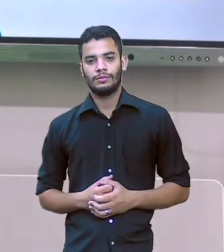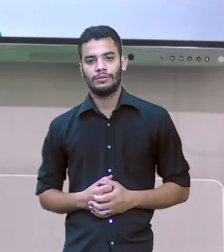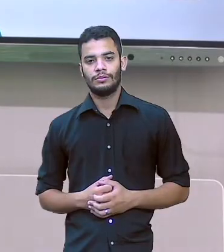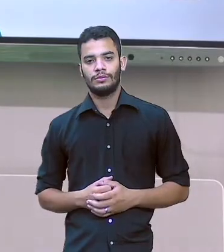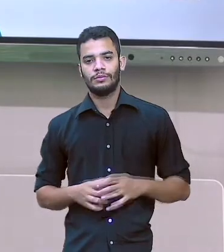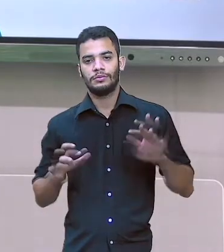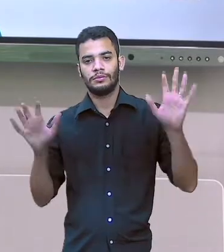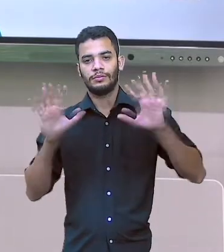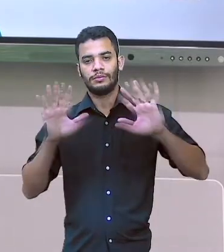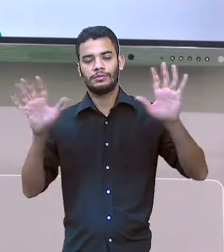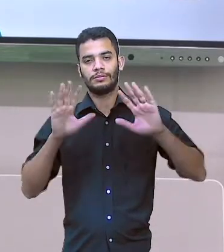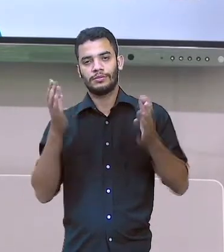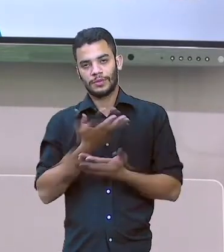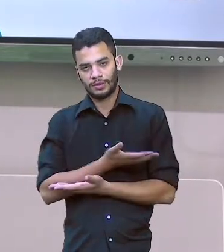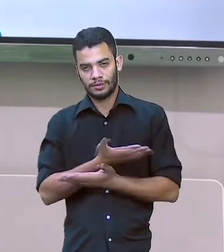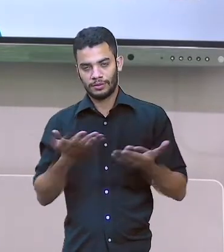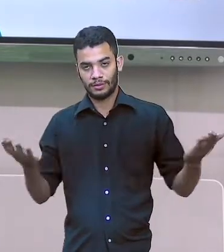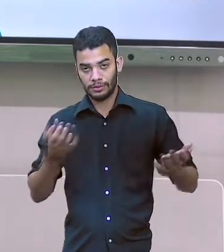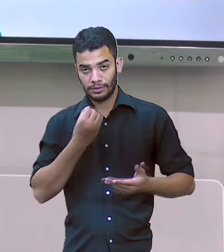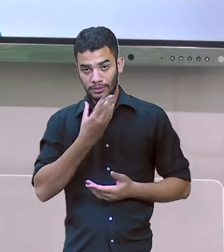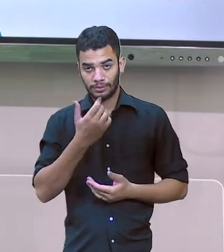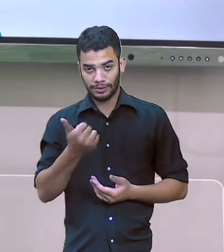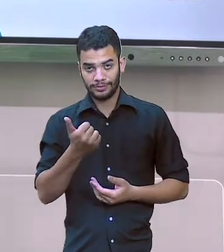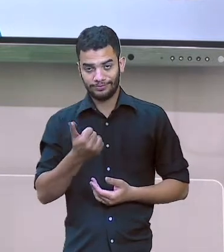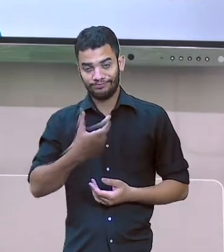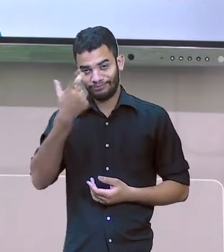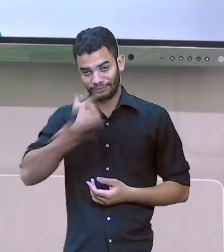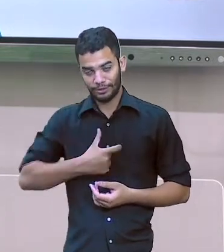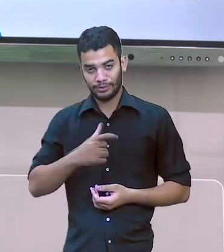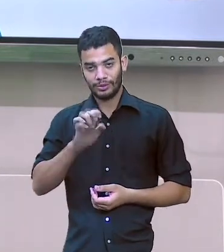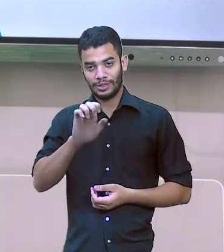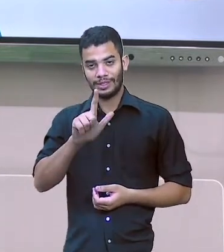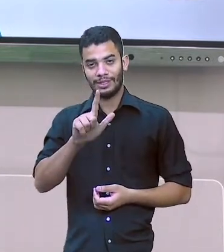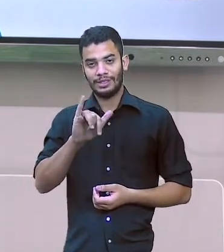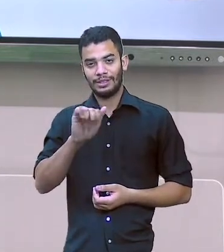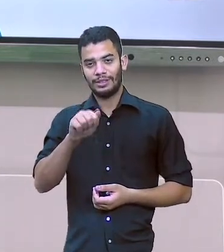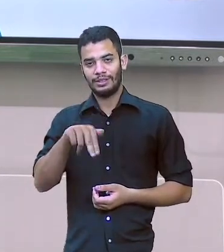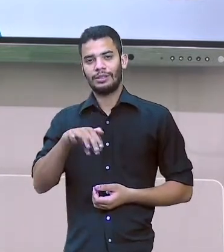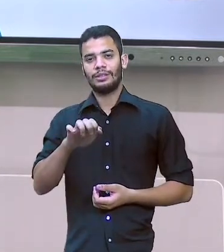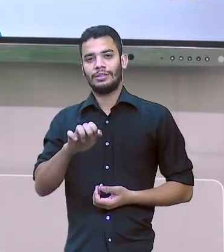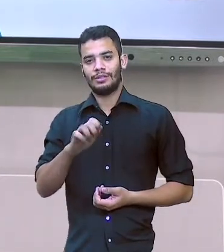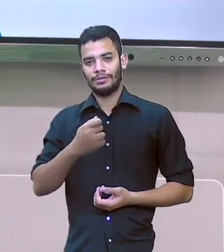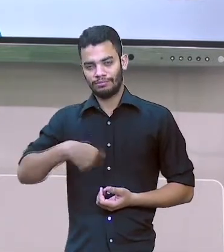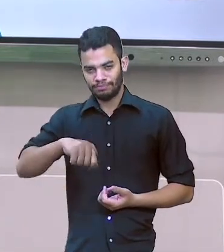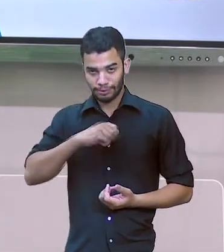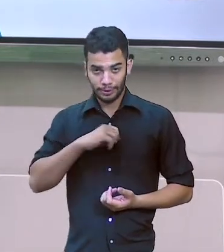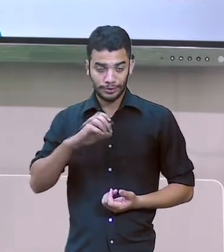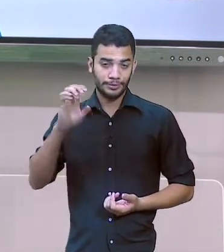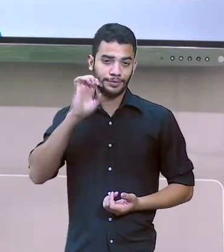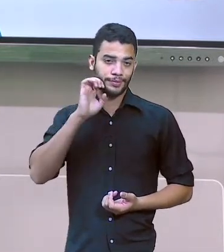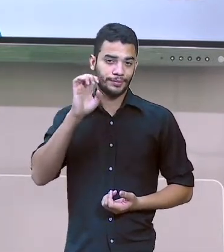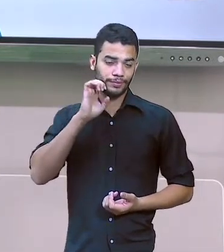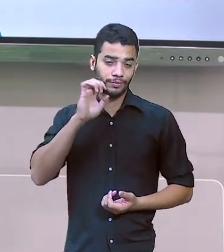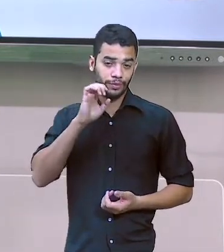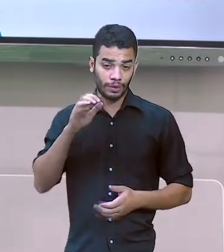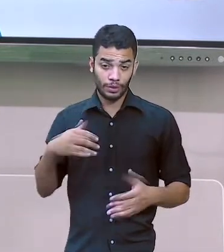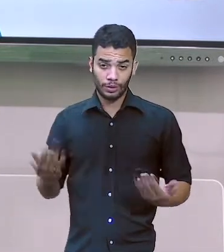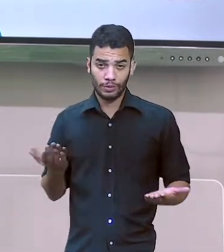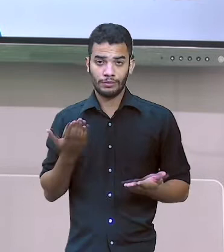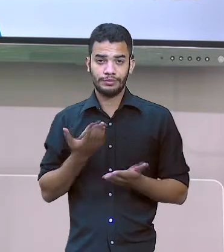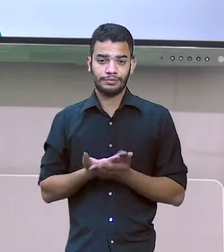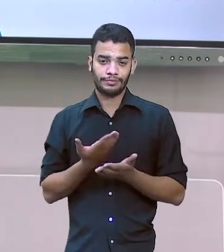Olá, estudante. Tudo bem? Eu sou Eliane, sua professora de Geografia. Essa é a nossa aula de